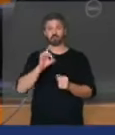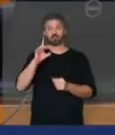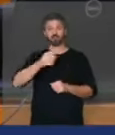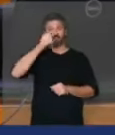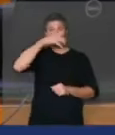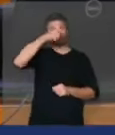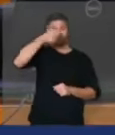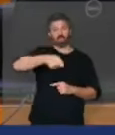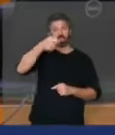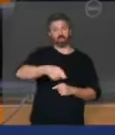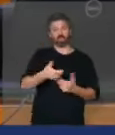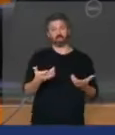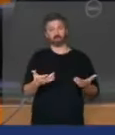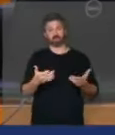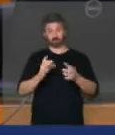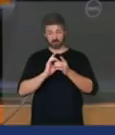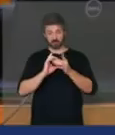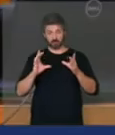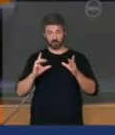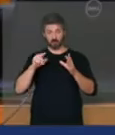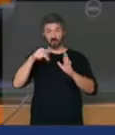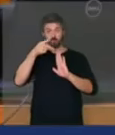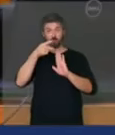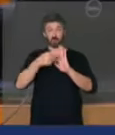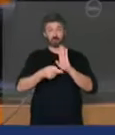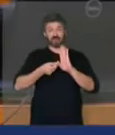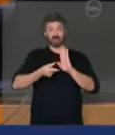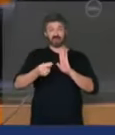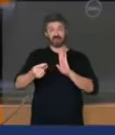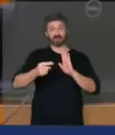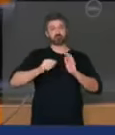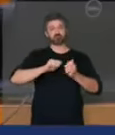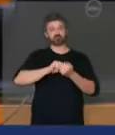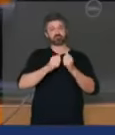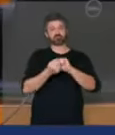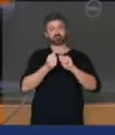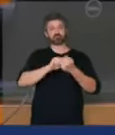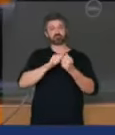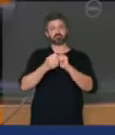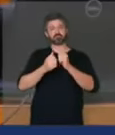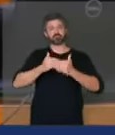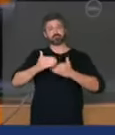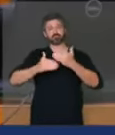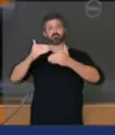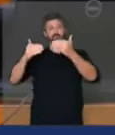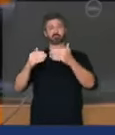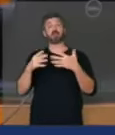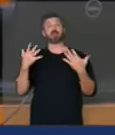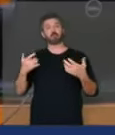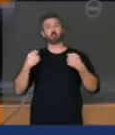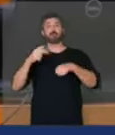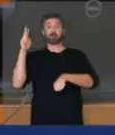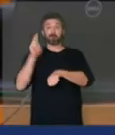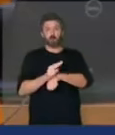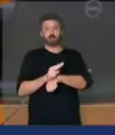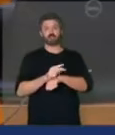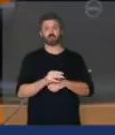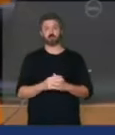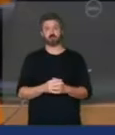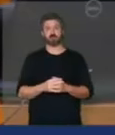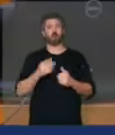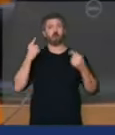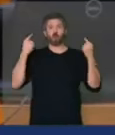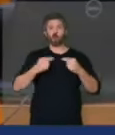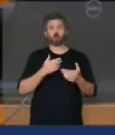arbítrio. A democracia é um projeto em permanente estado de construção e, por isso, deve ser protegida contra